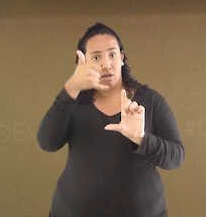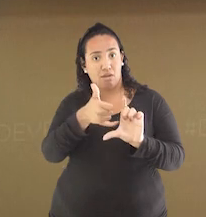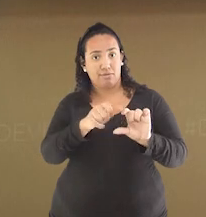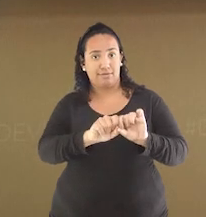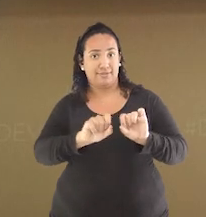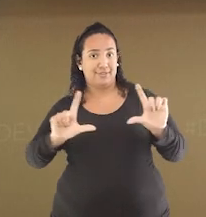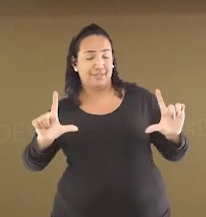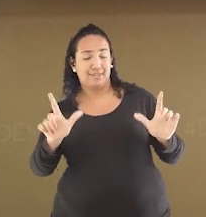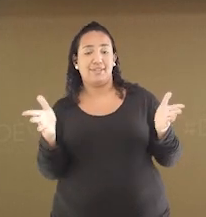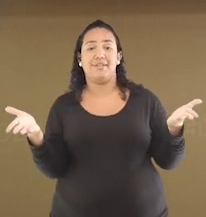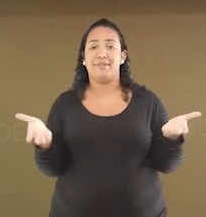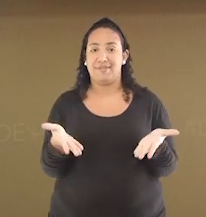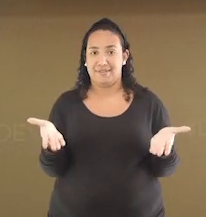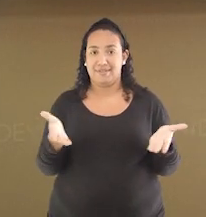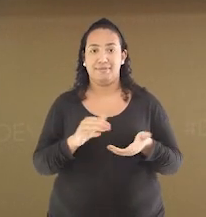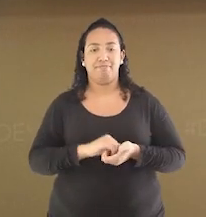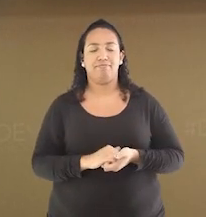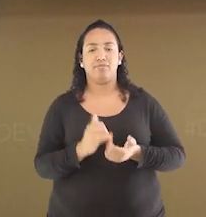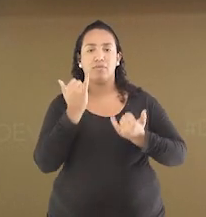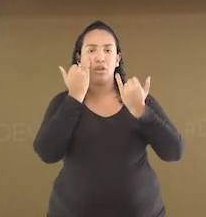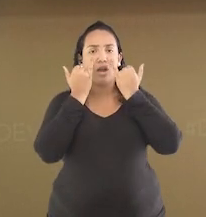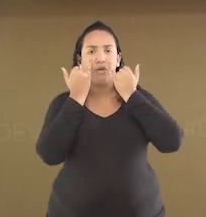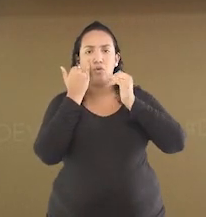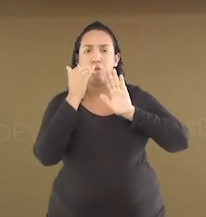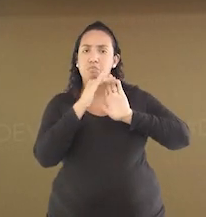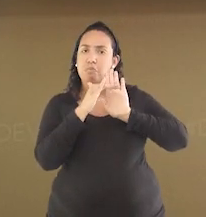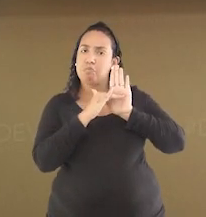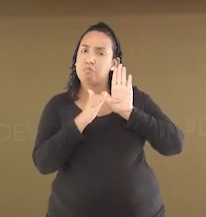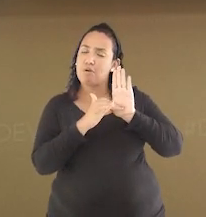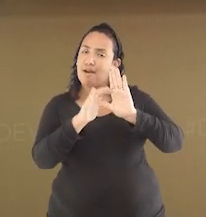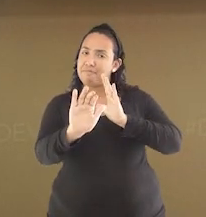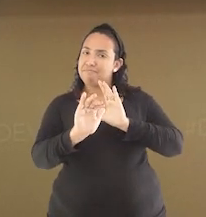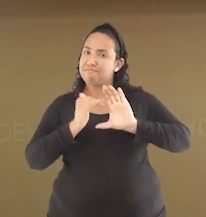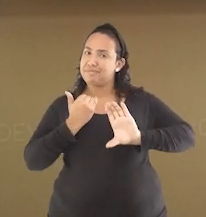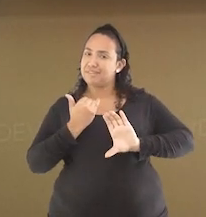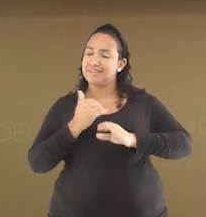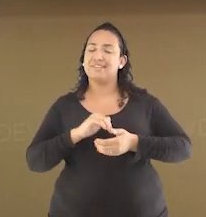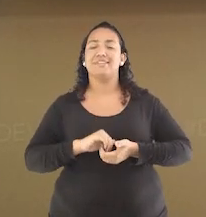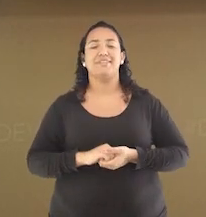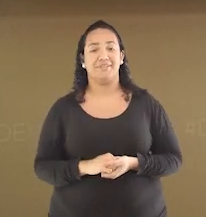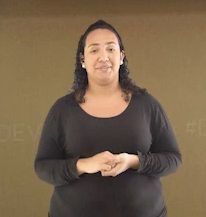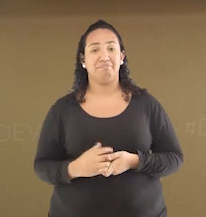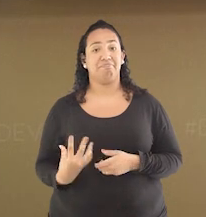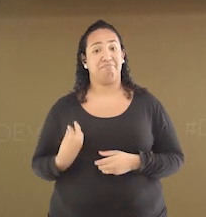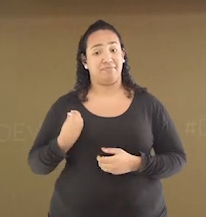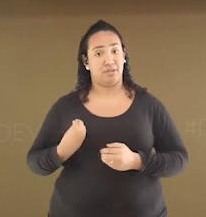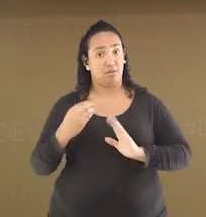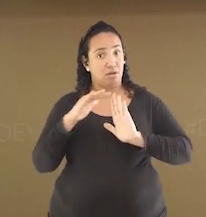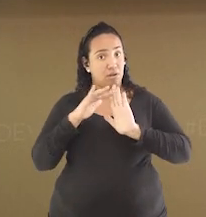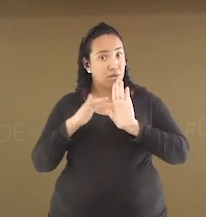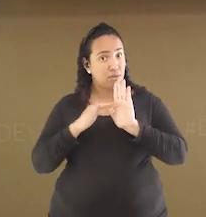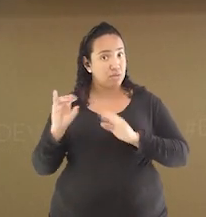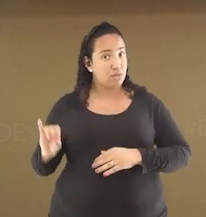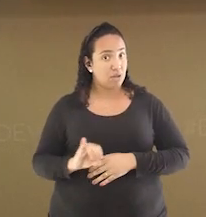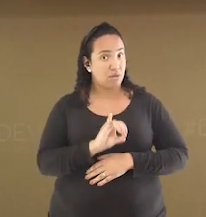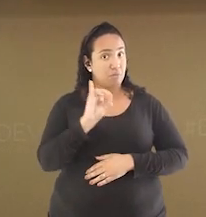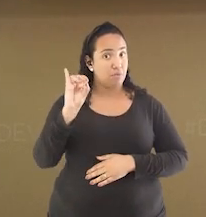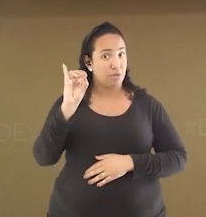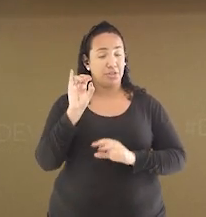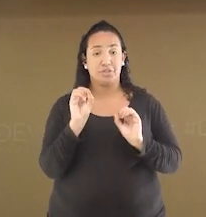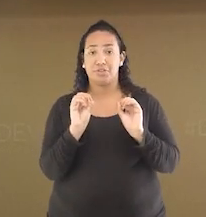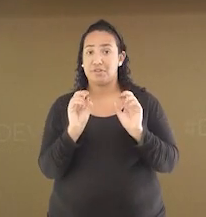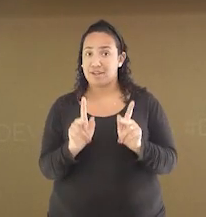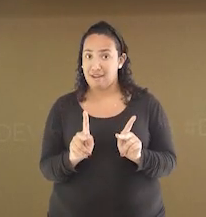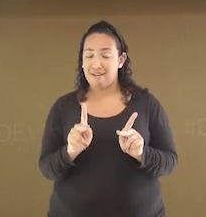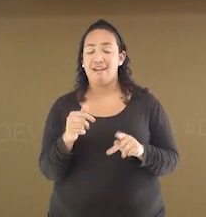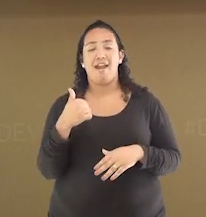está aparecendo aí na tela, preencher o formulário e enviar. Esse registro é muito importante.